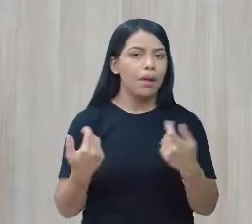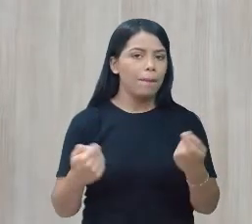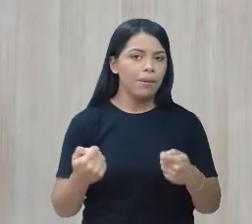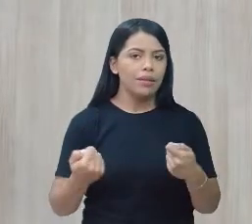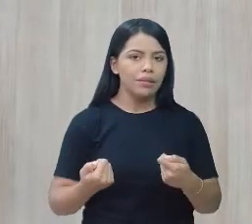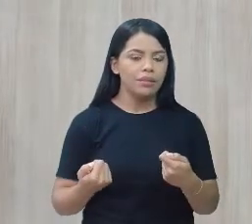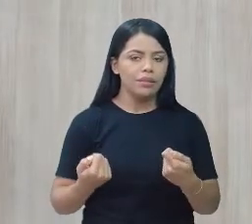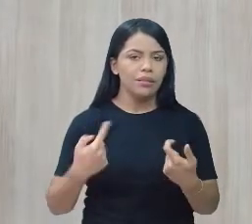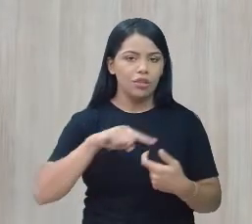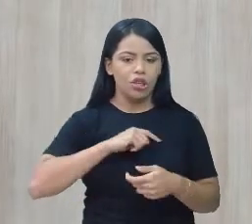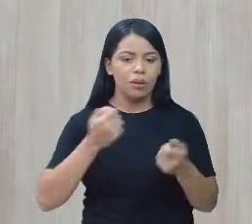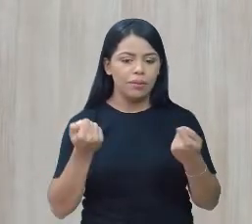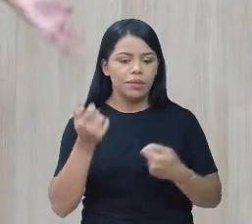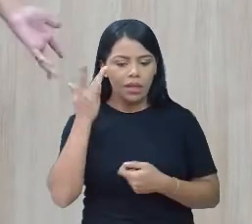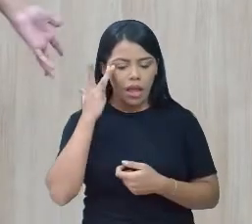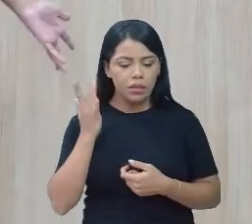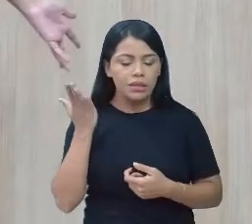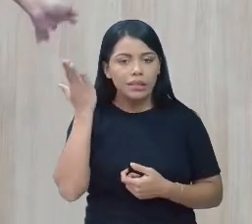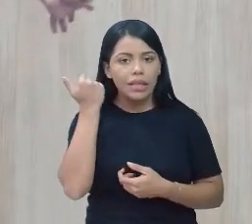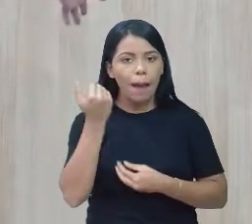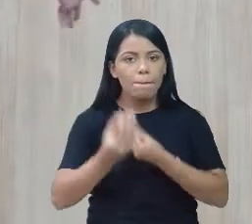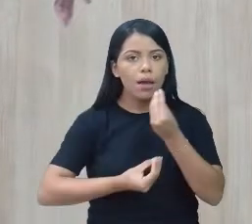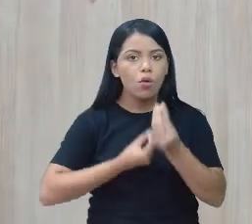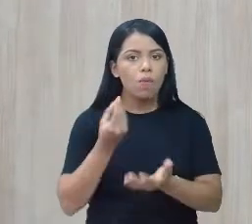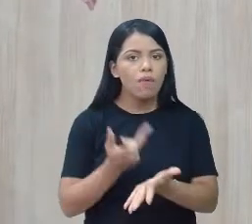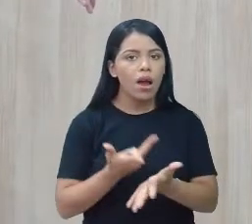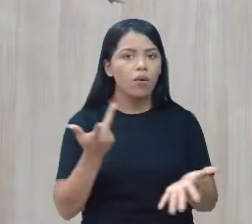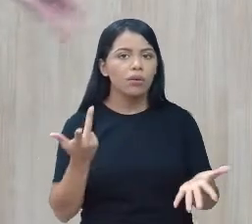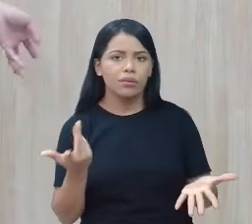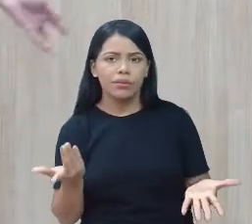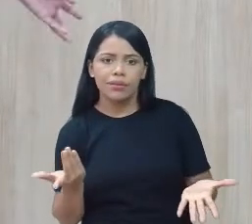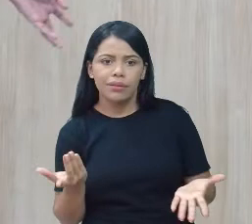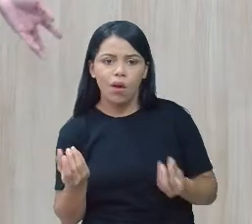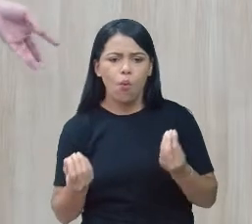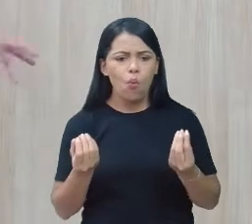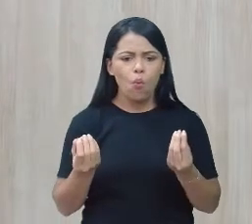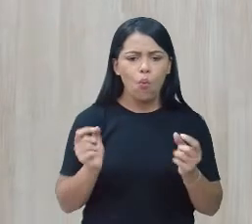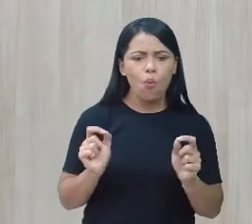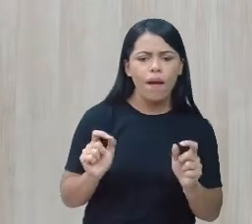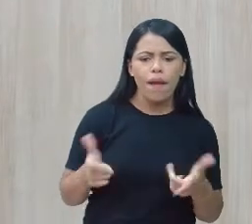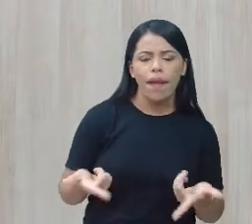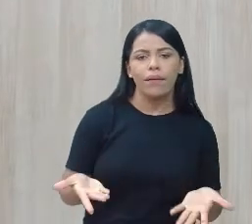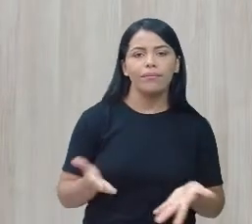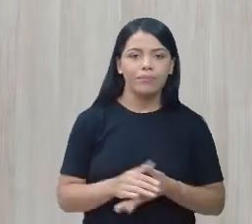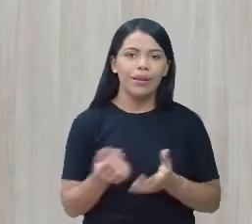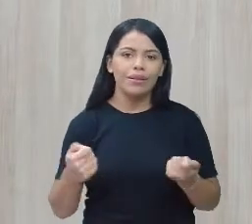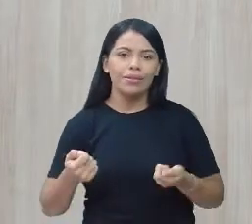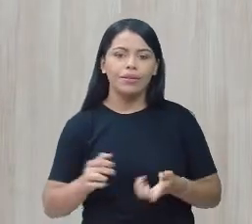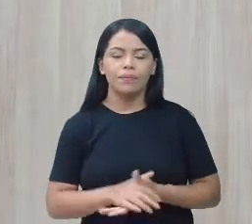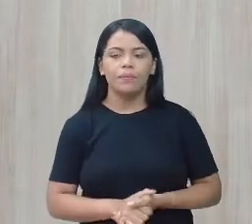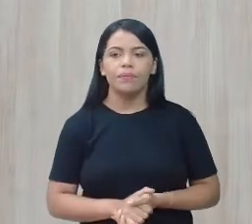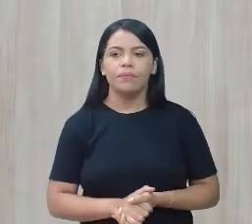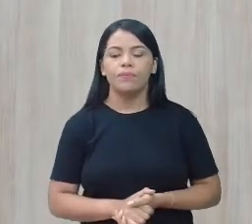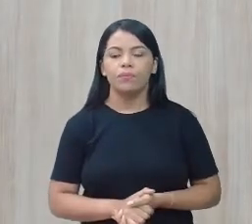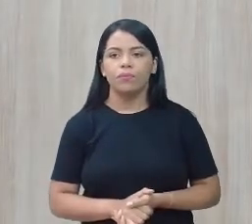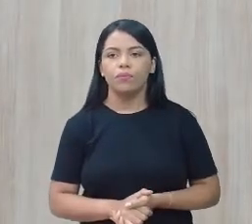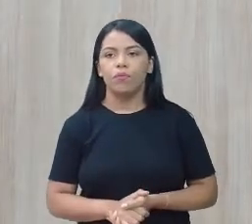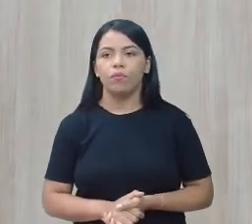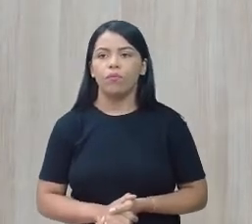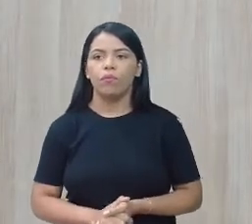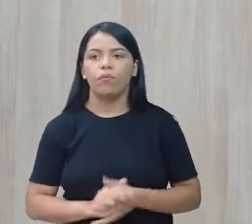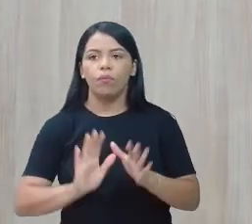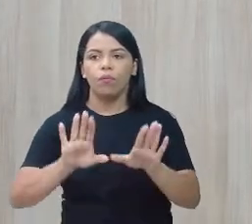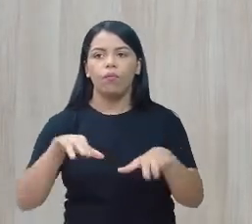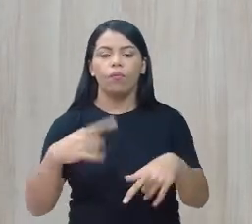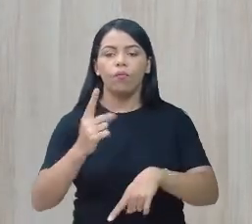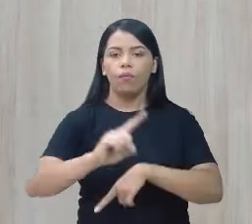a gente pela história dela, senão a gente vai sem companhia, sozinhos pela história. O que mais? Ó, depois da